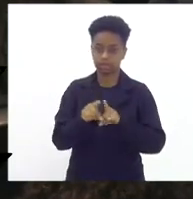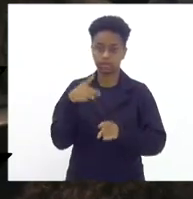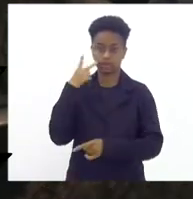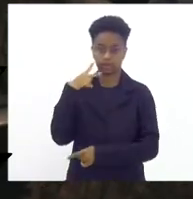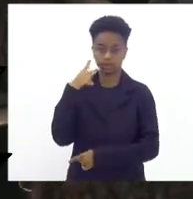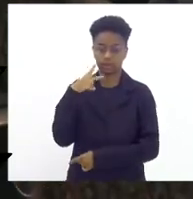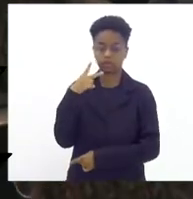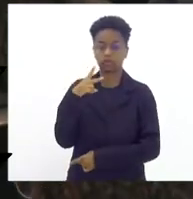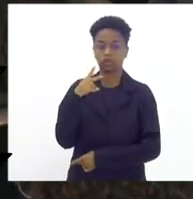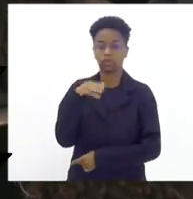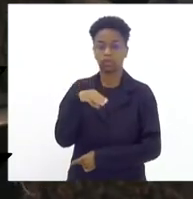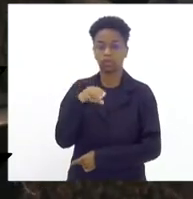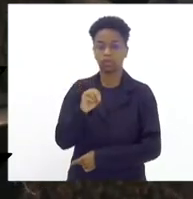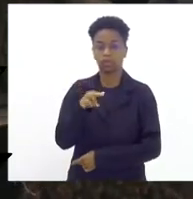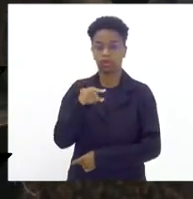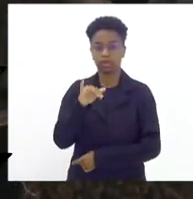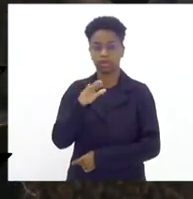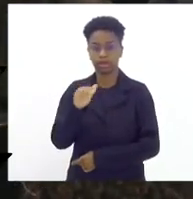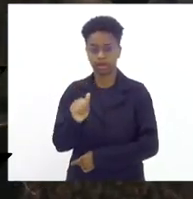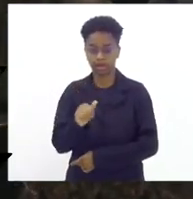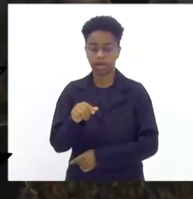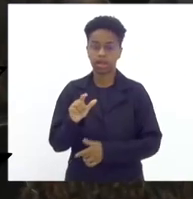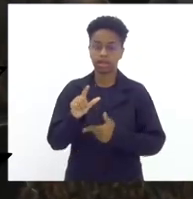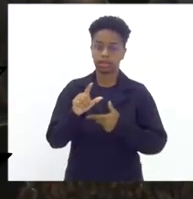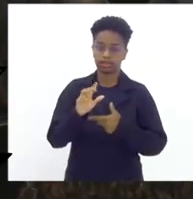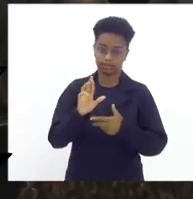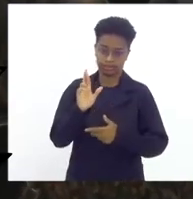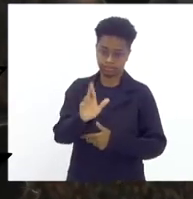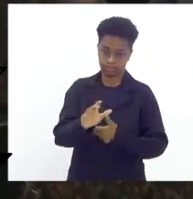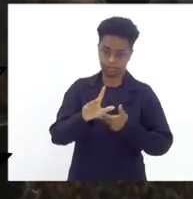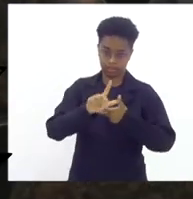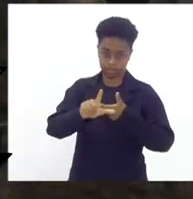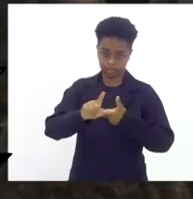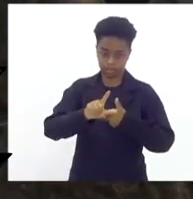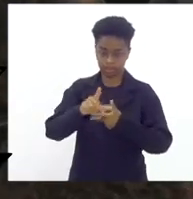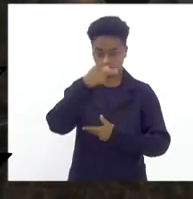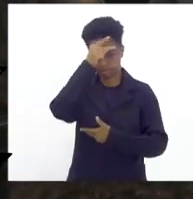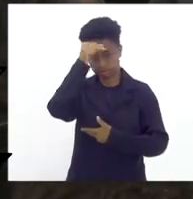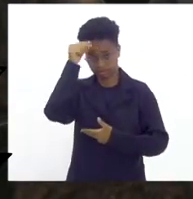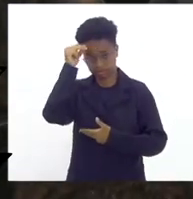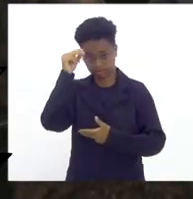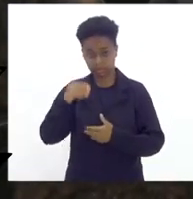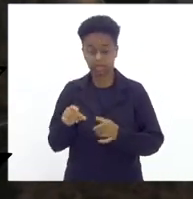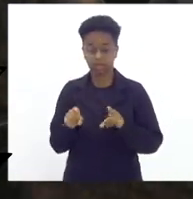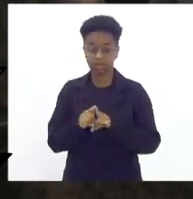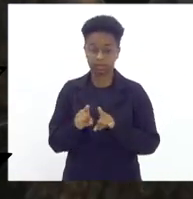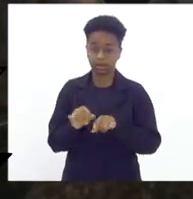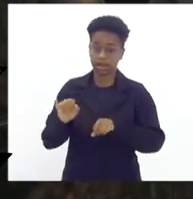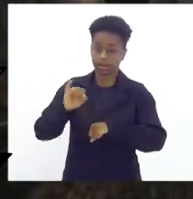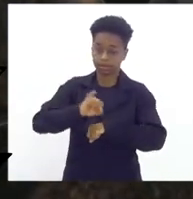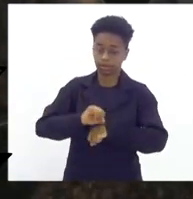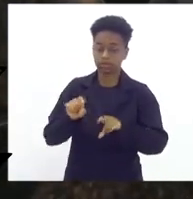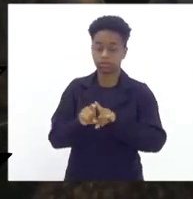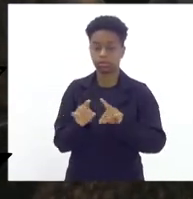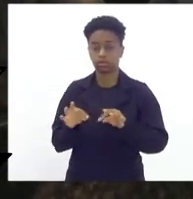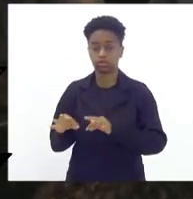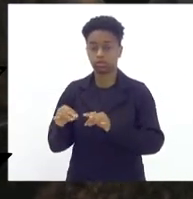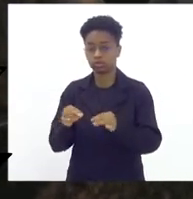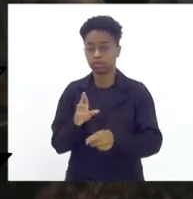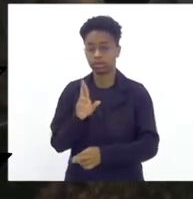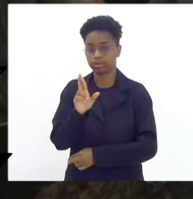Cunha representando legislativo Municipal aqui da nossa capital e também as demais autoridades que representa o governo federal